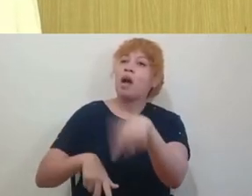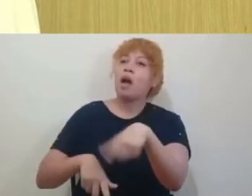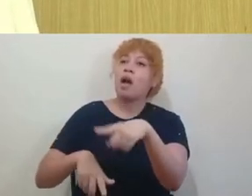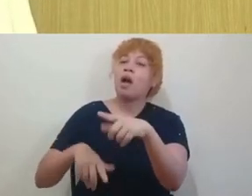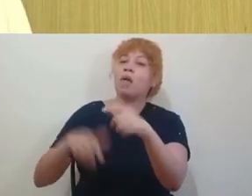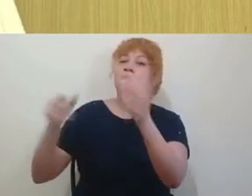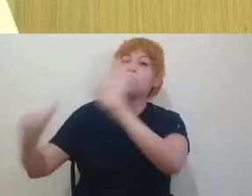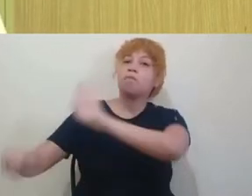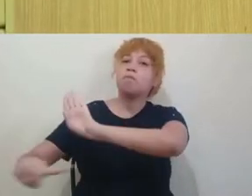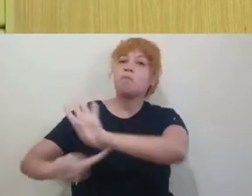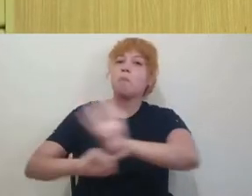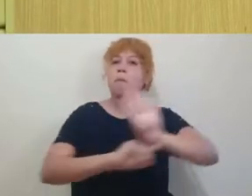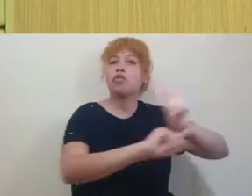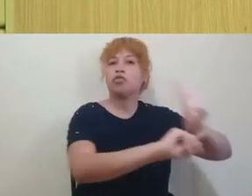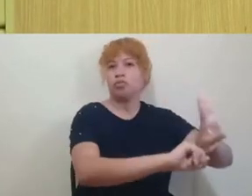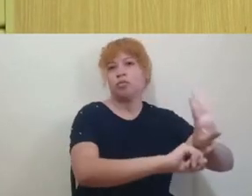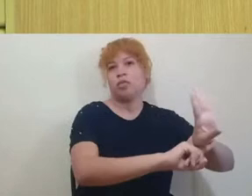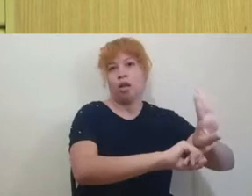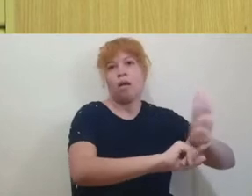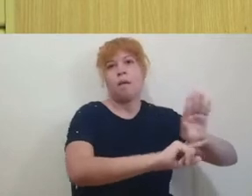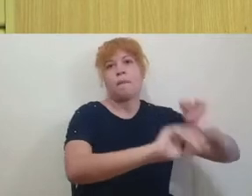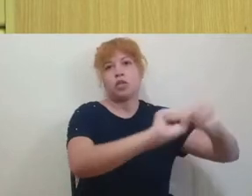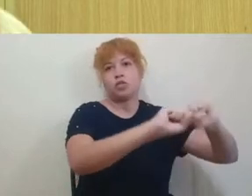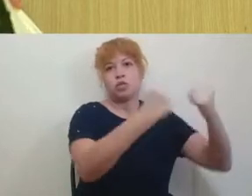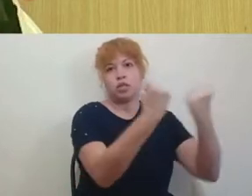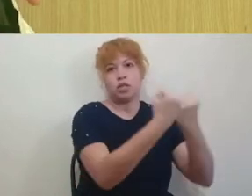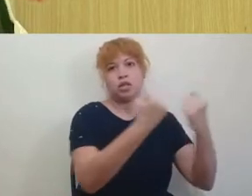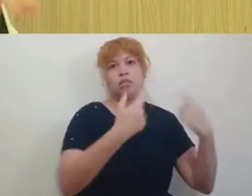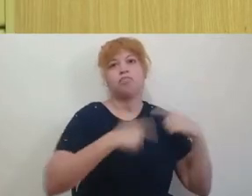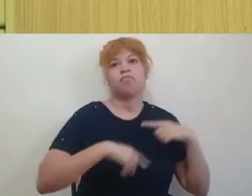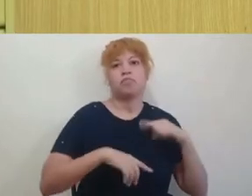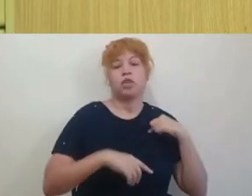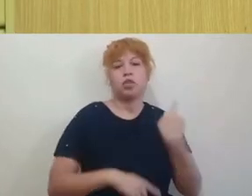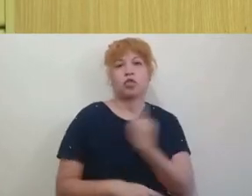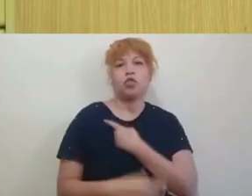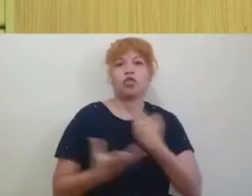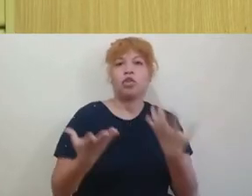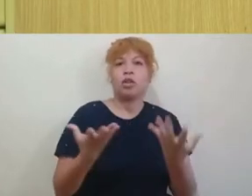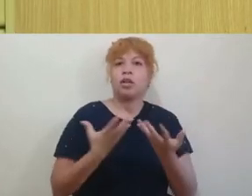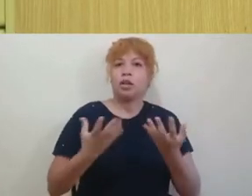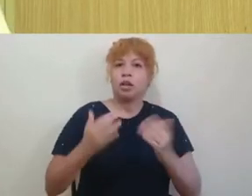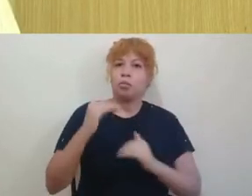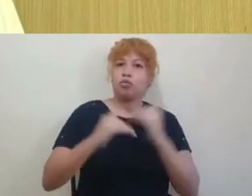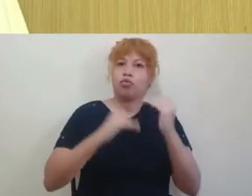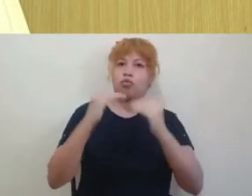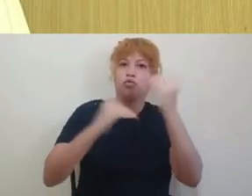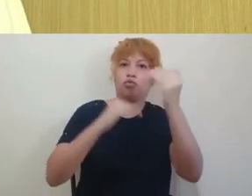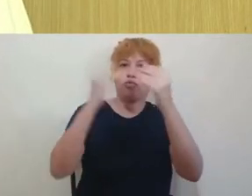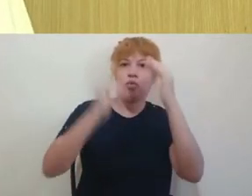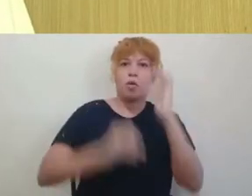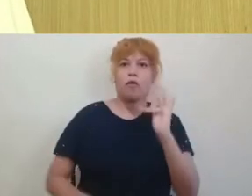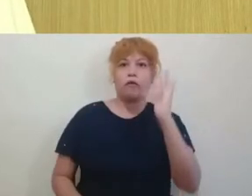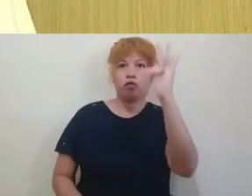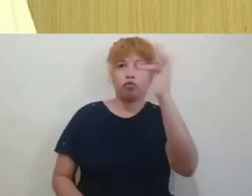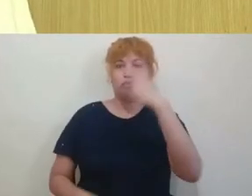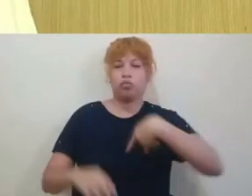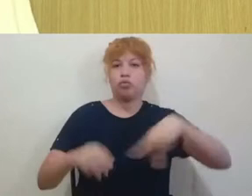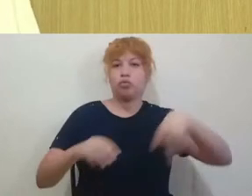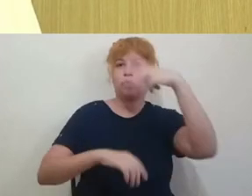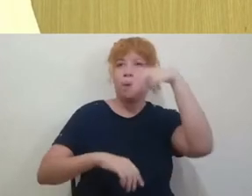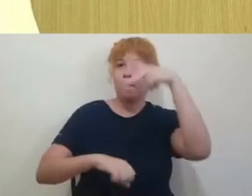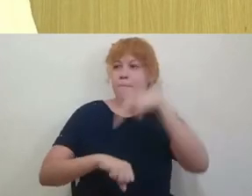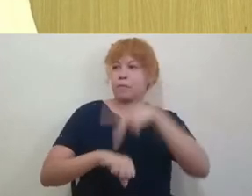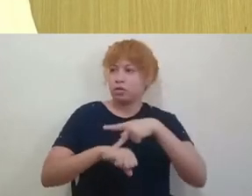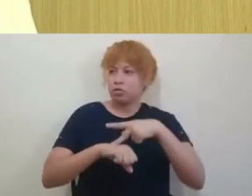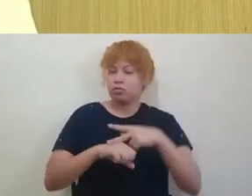comparava esses altos montes a grandes buracos, a diferença social